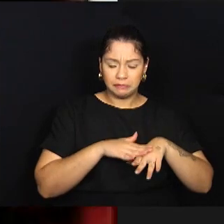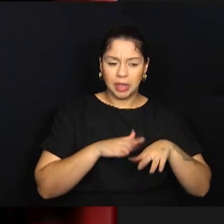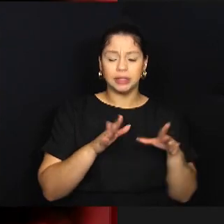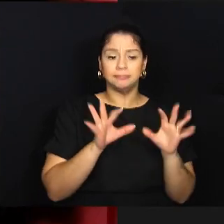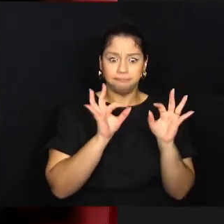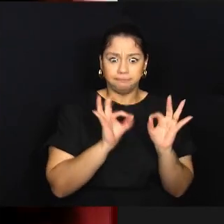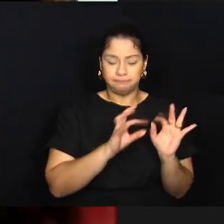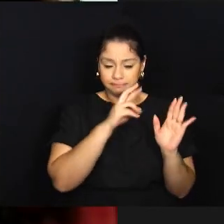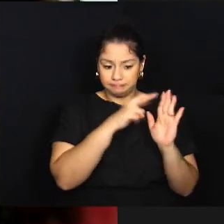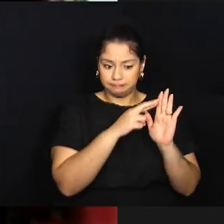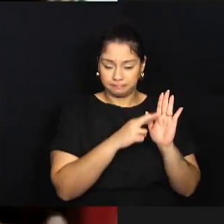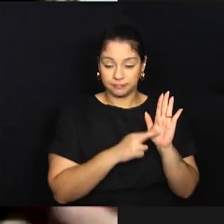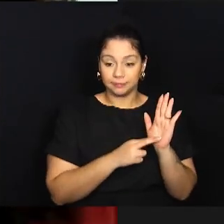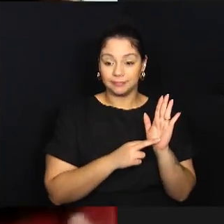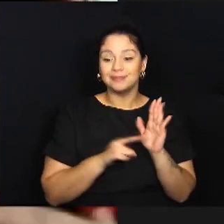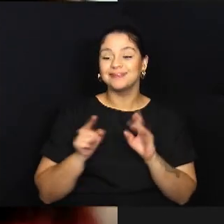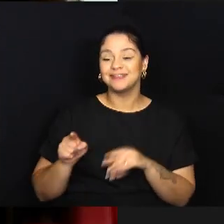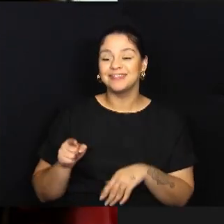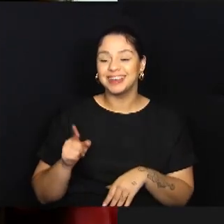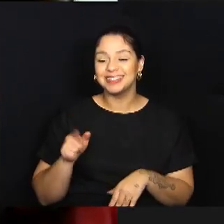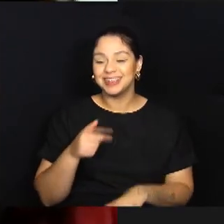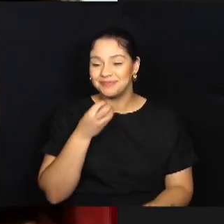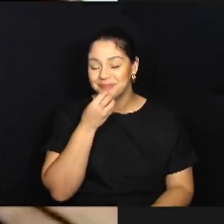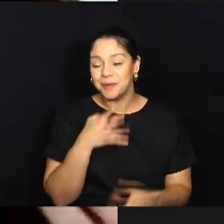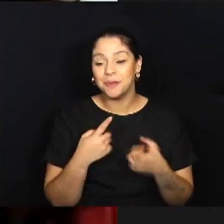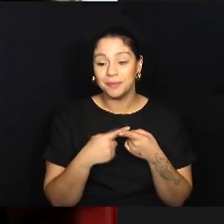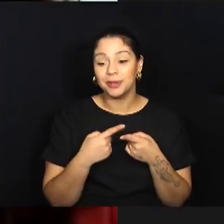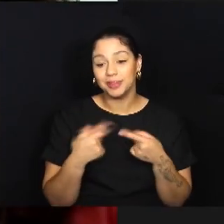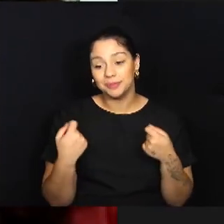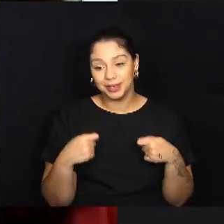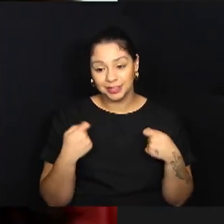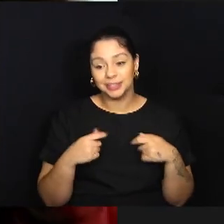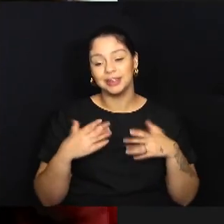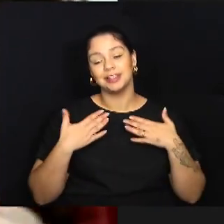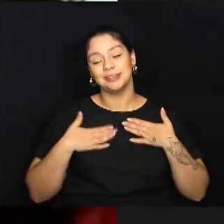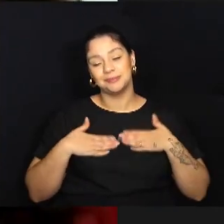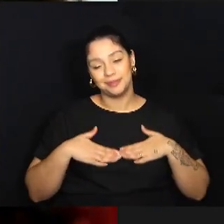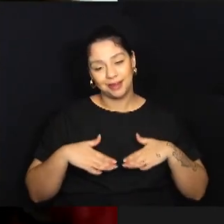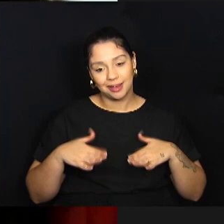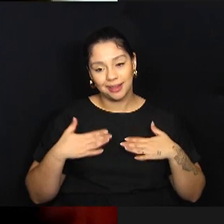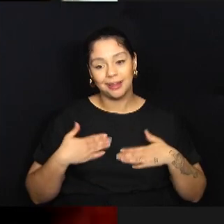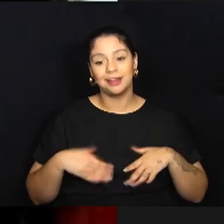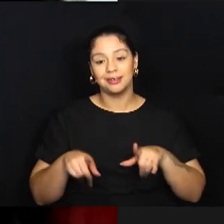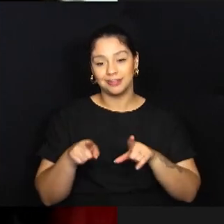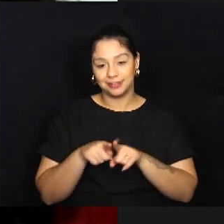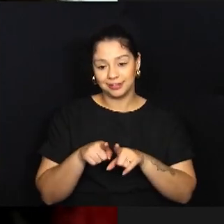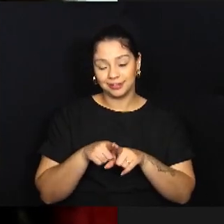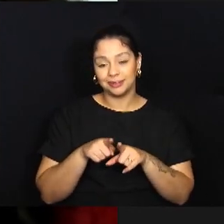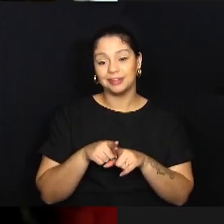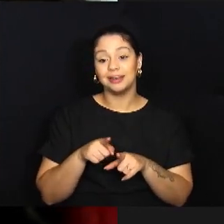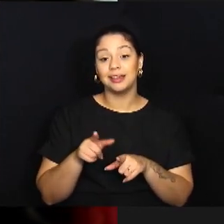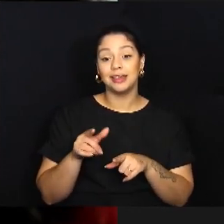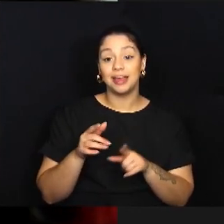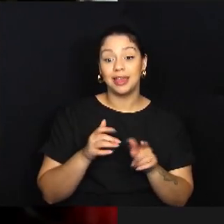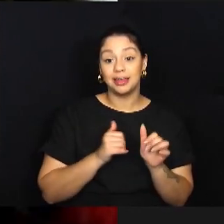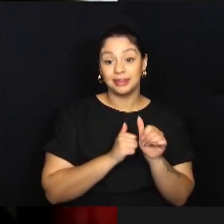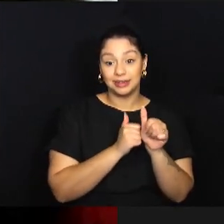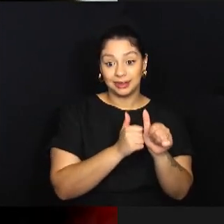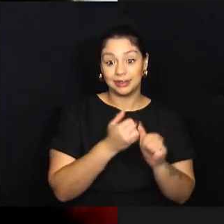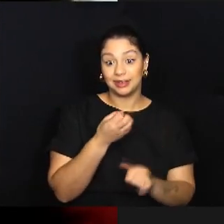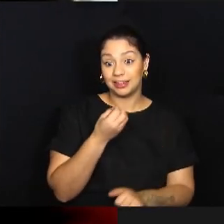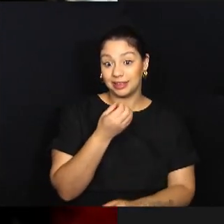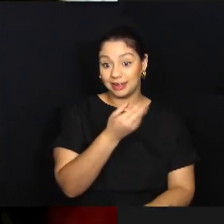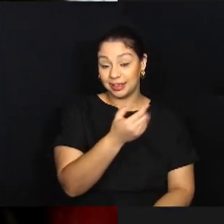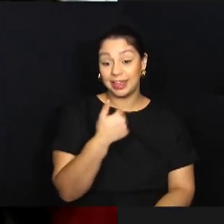Mas é muito bacana, porque a gente tem que ter espaço e tem que aprender a ser flexível. E viagem é ótimo, e eu acho que talvez